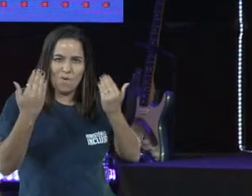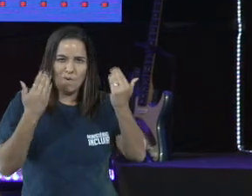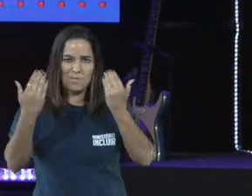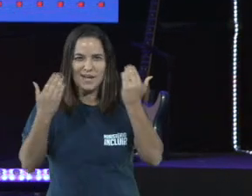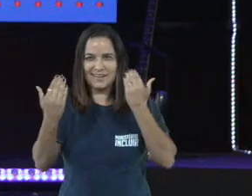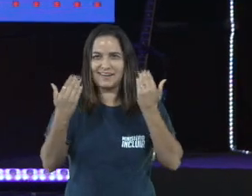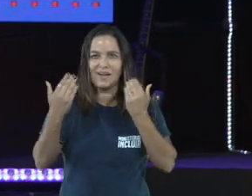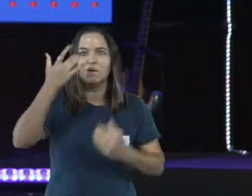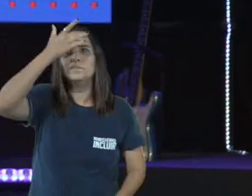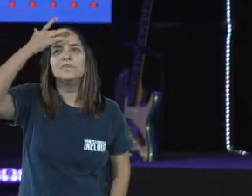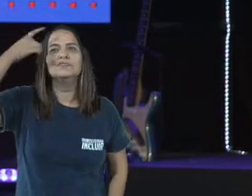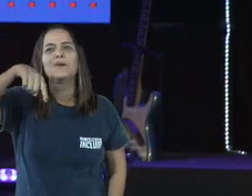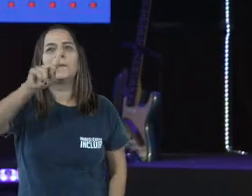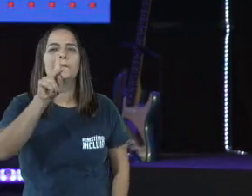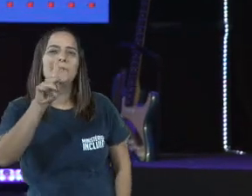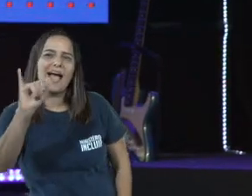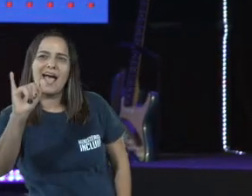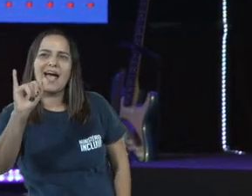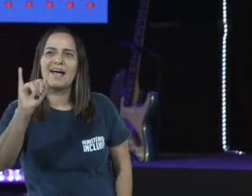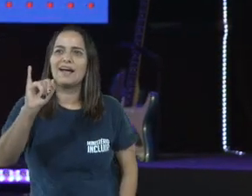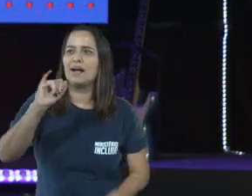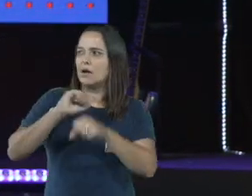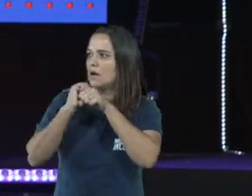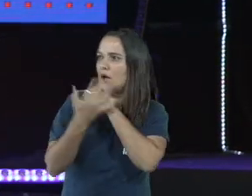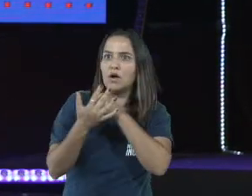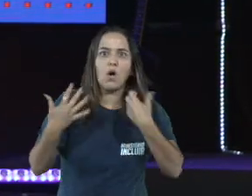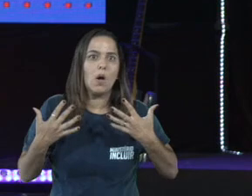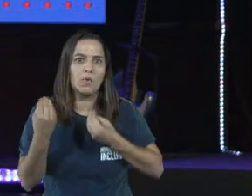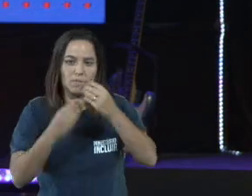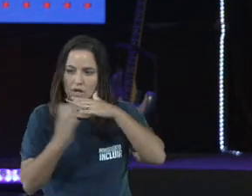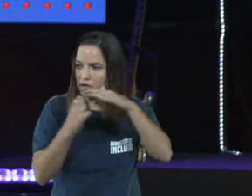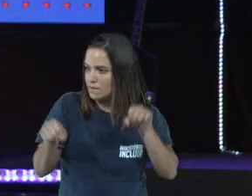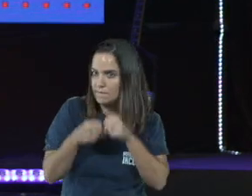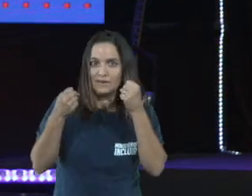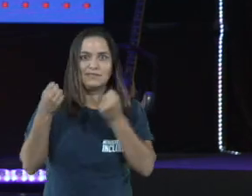tem um monte de homem que foi mandado embora por causa disso hoje ele empresário rico minha irmã